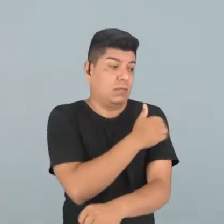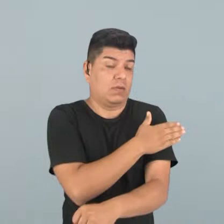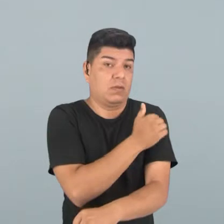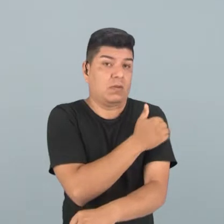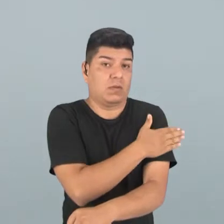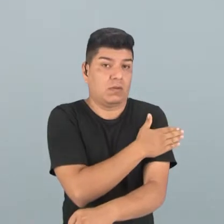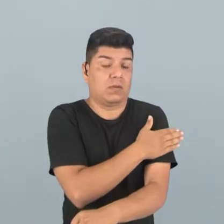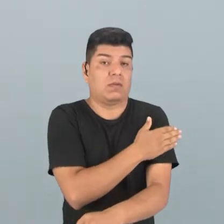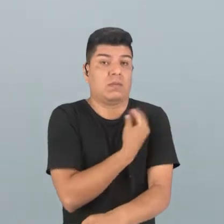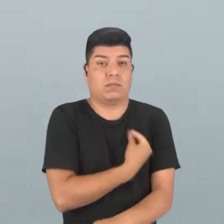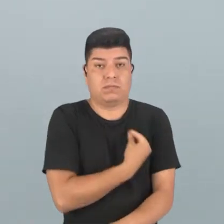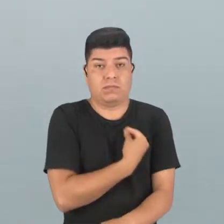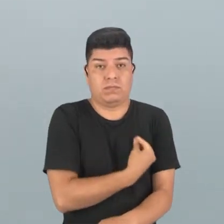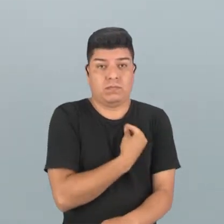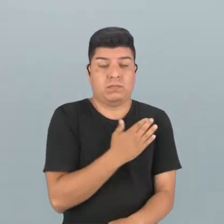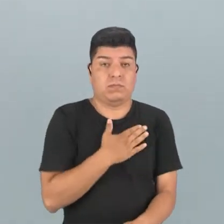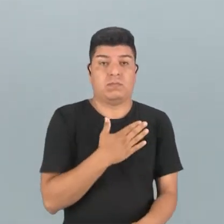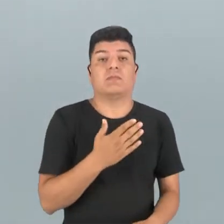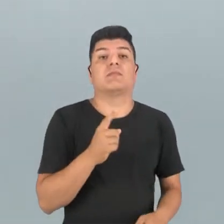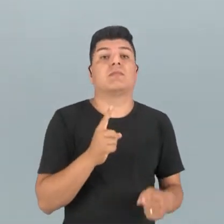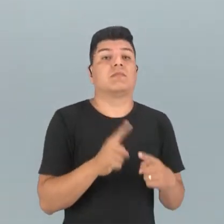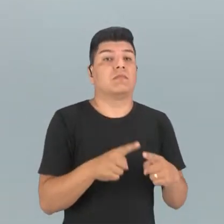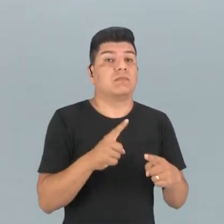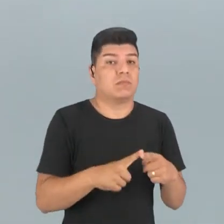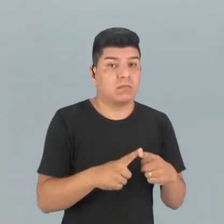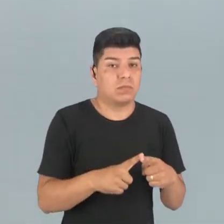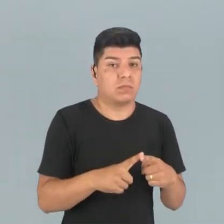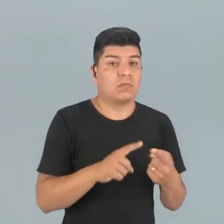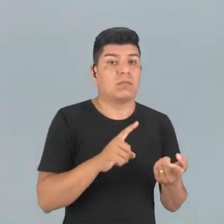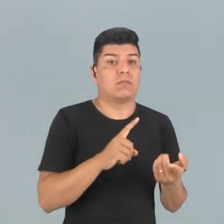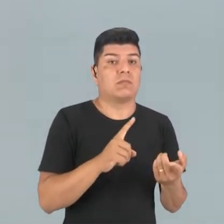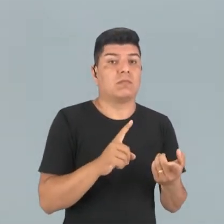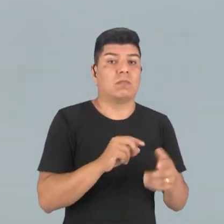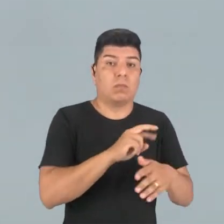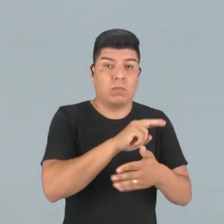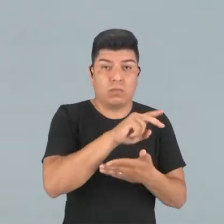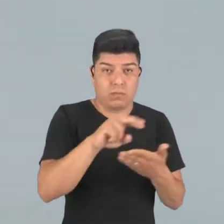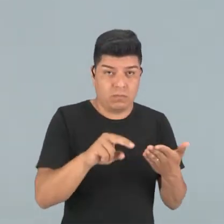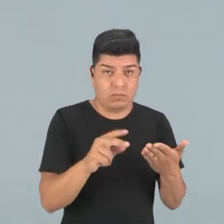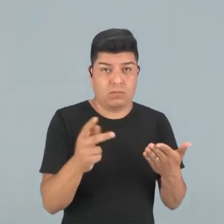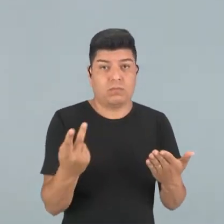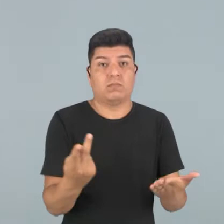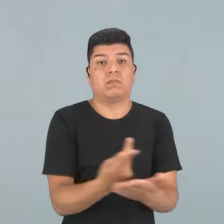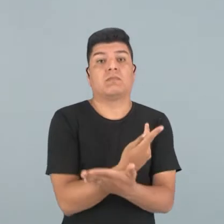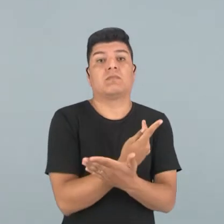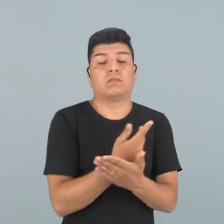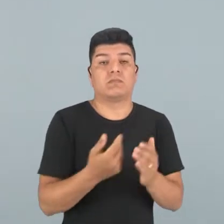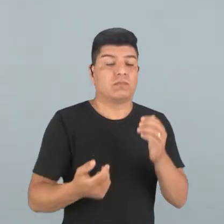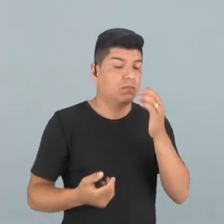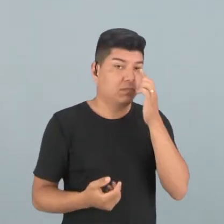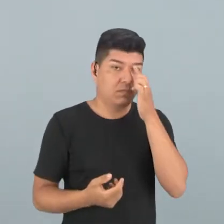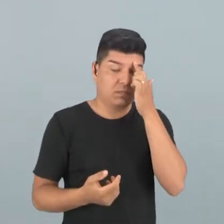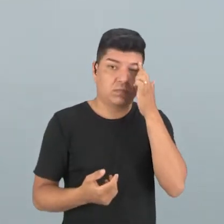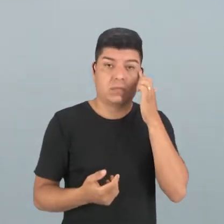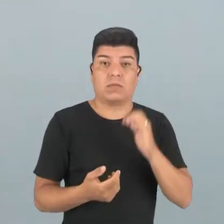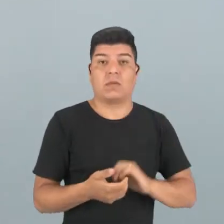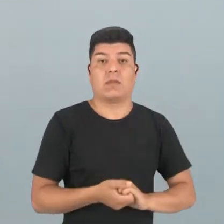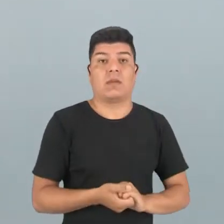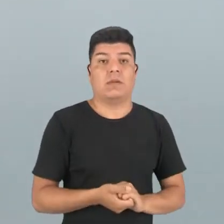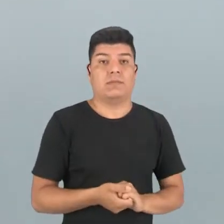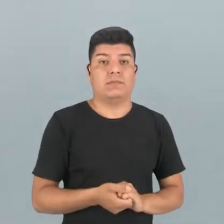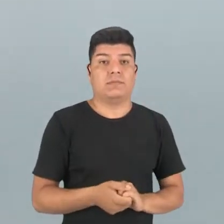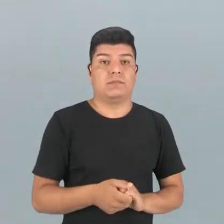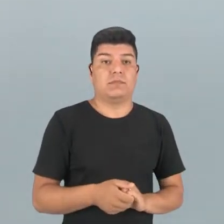foi muito presente na minha vida por vários fatores. Porque o fato de você